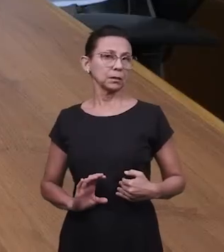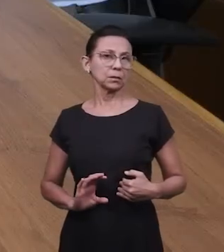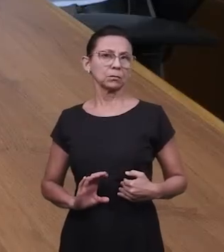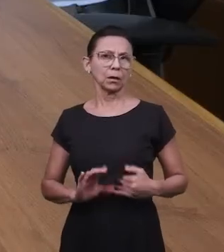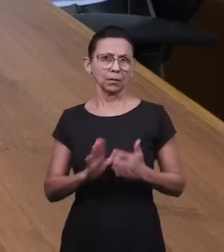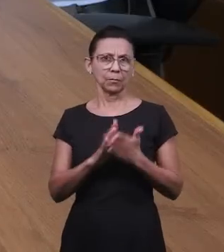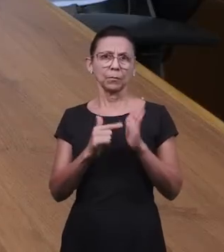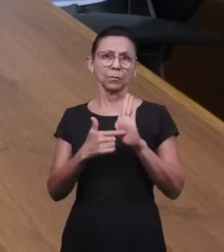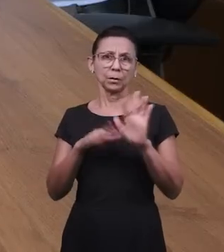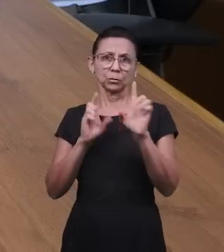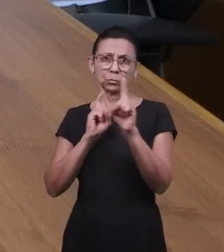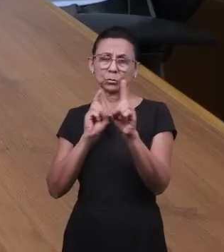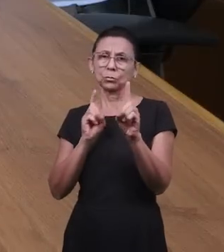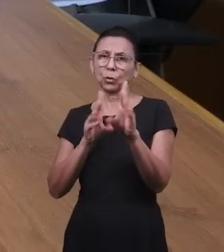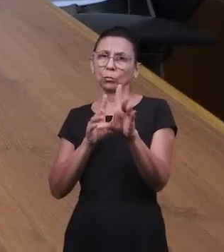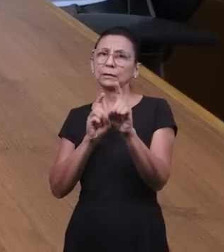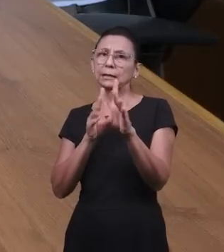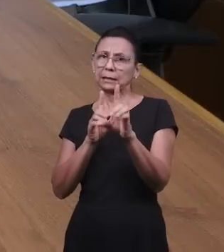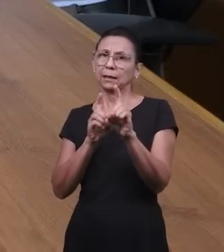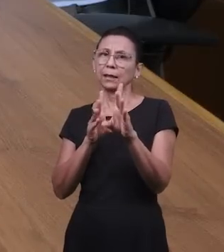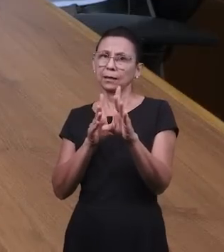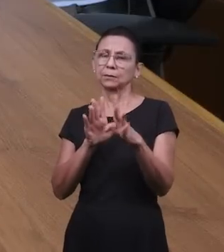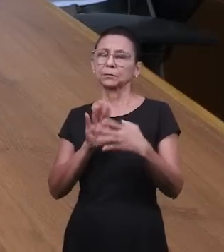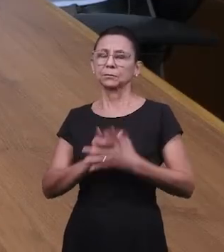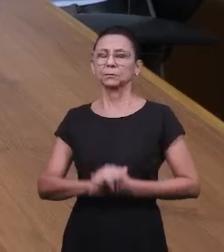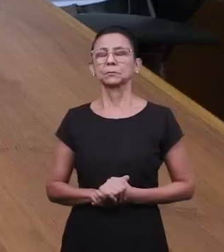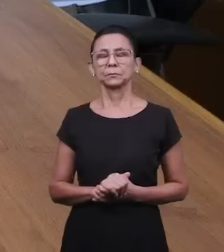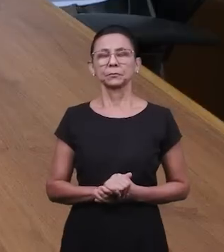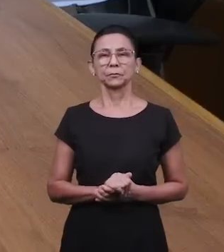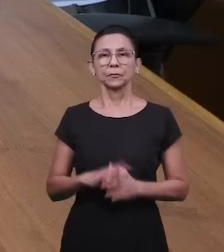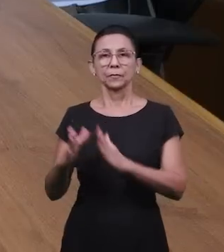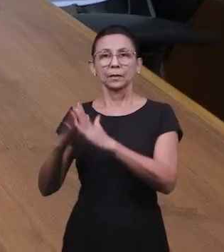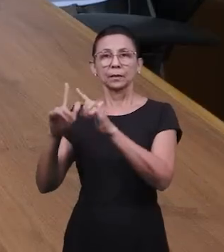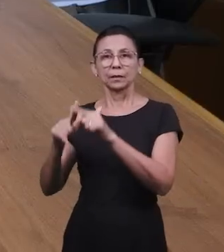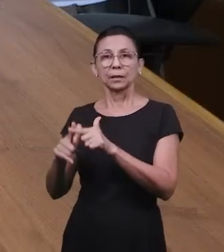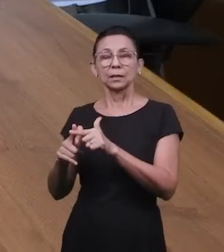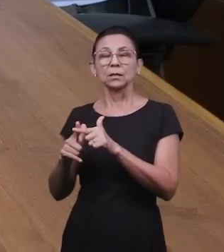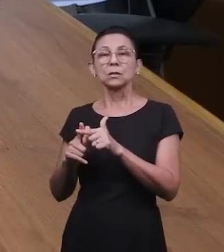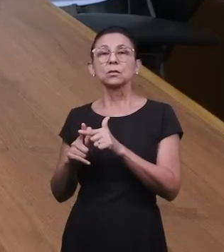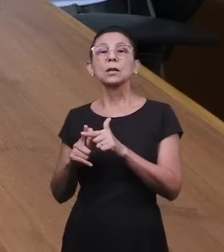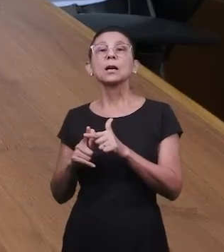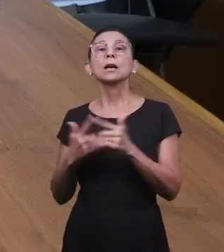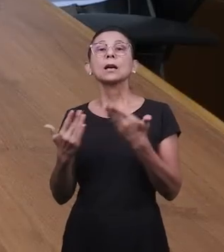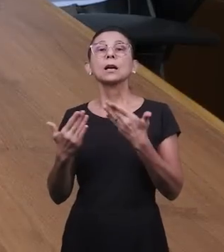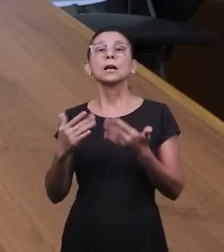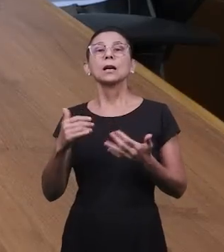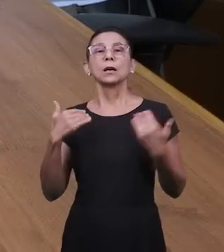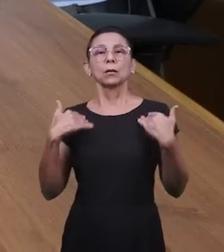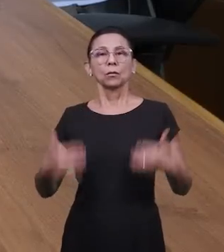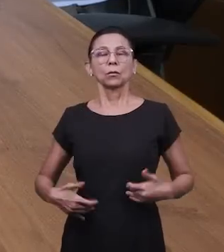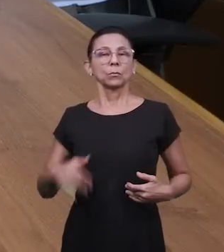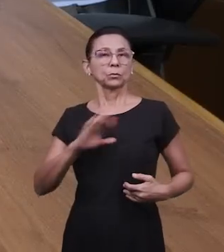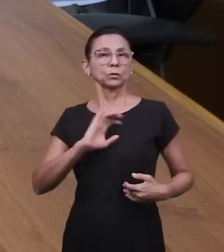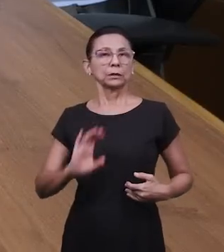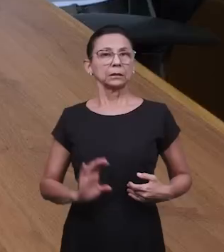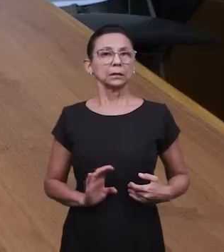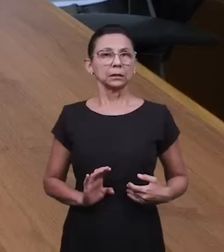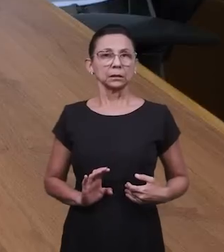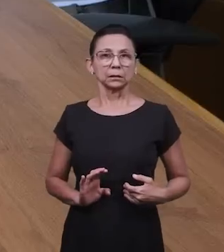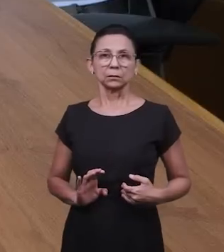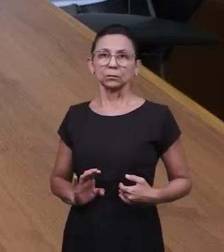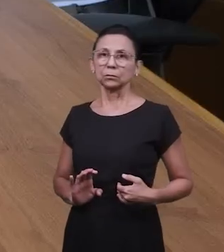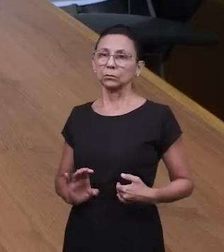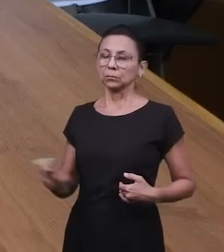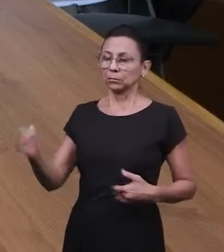corpo. Isso é uma doutrina bíblica. A igreja é um corpo, é o corpo de Cristo. Então, nós temos